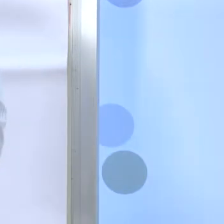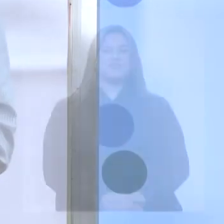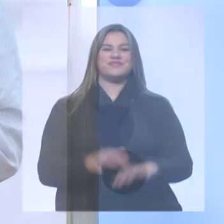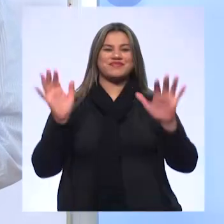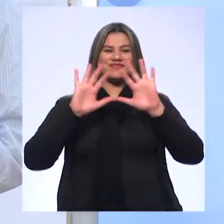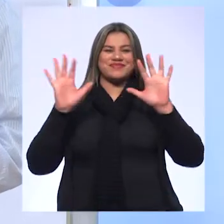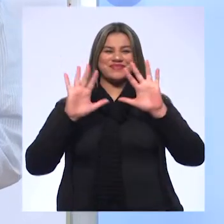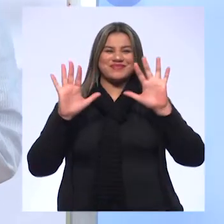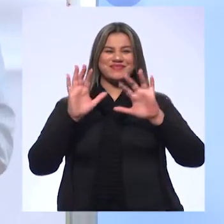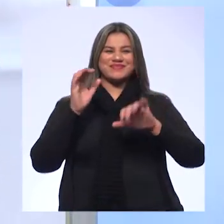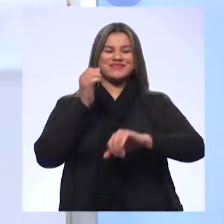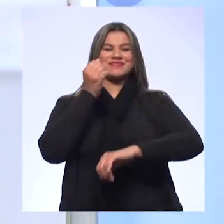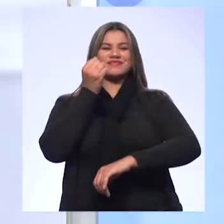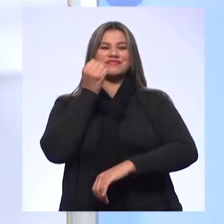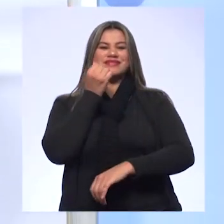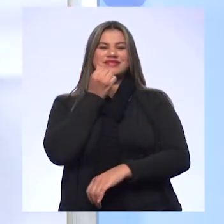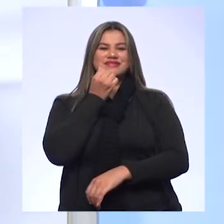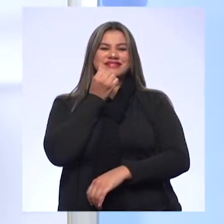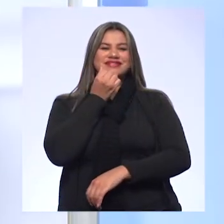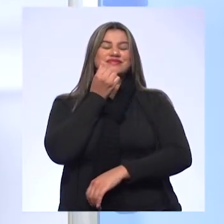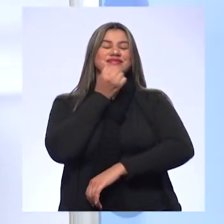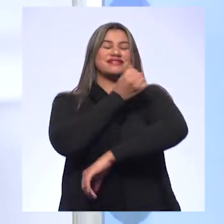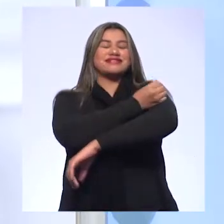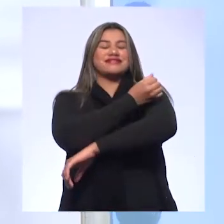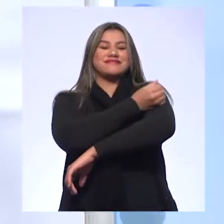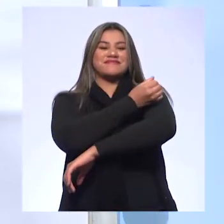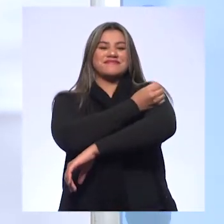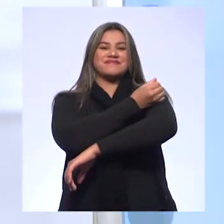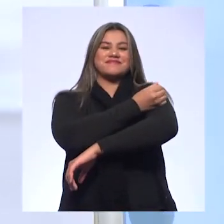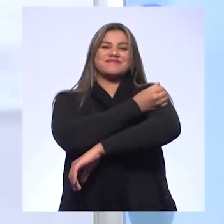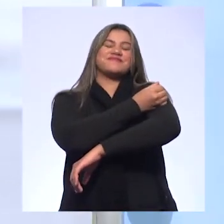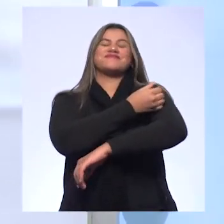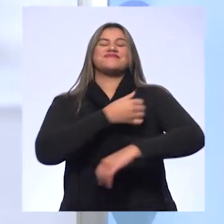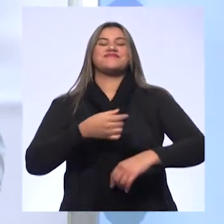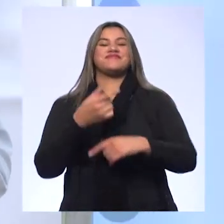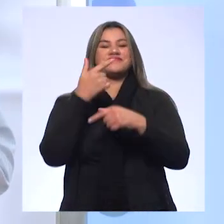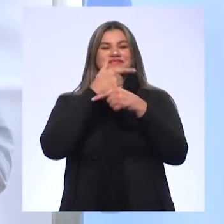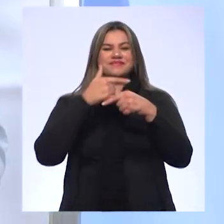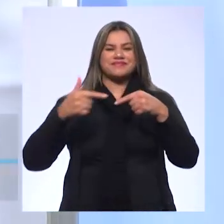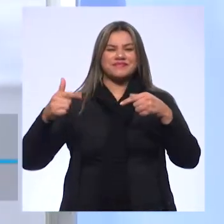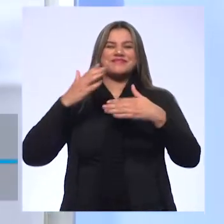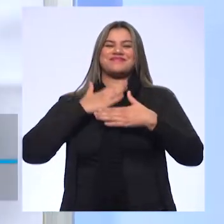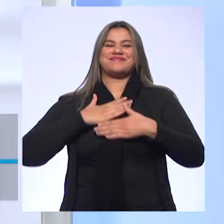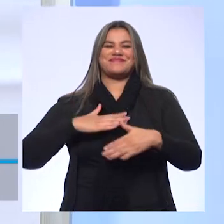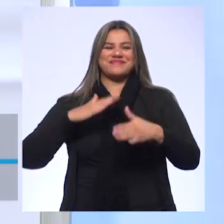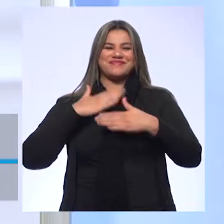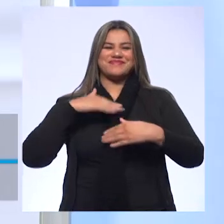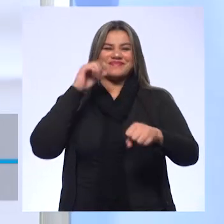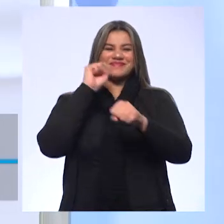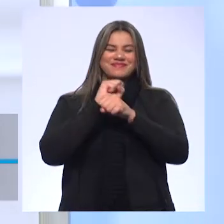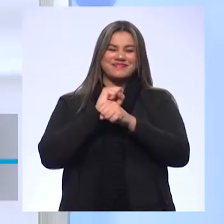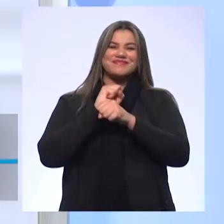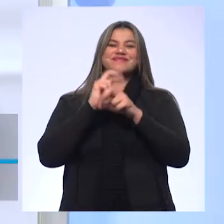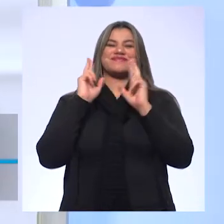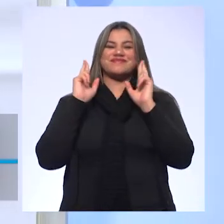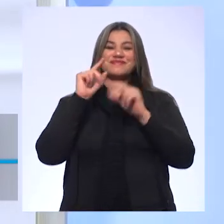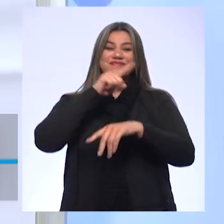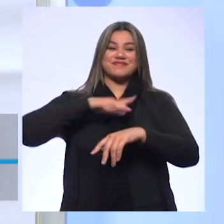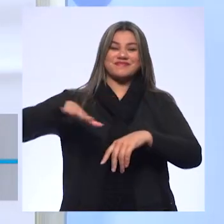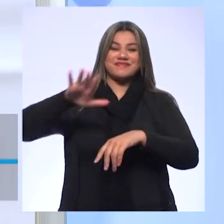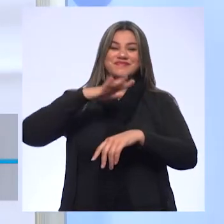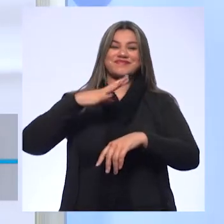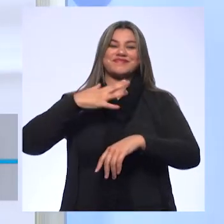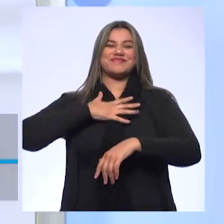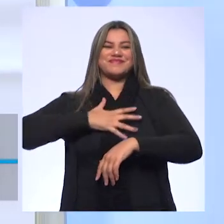Olá, sexto ano, estamos aqui de volta depois dessa semana aí que nós paramos um pouquinho. Espero que vocês tenham gostado aí do que o Centro